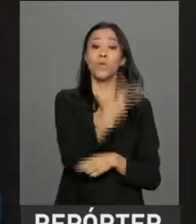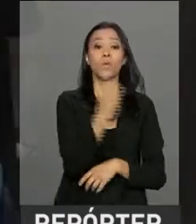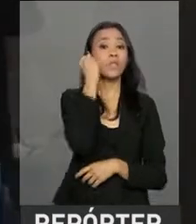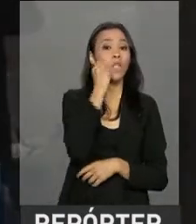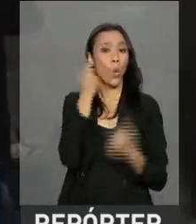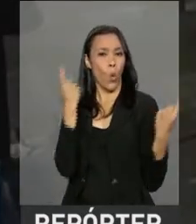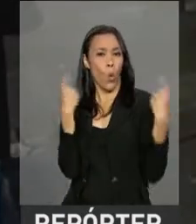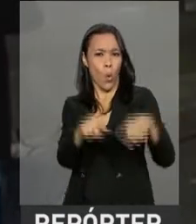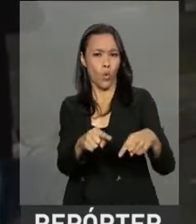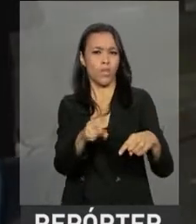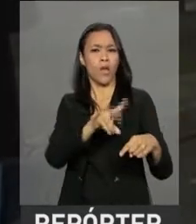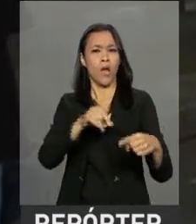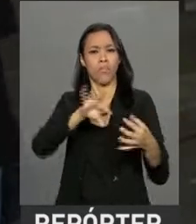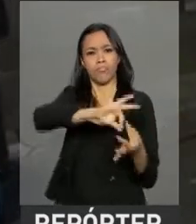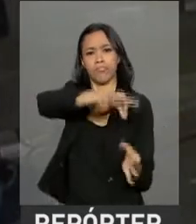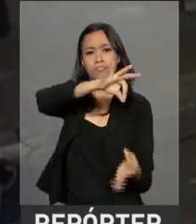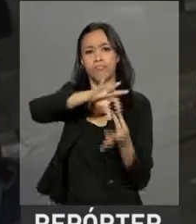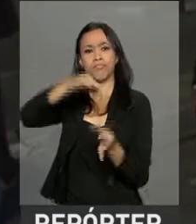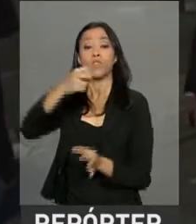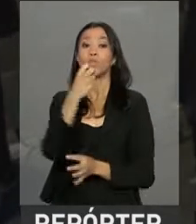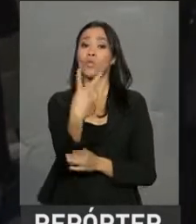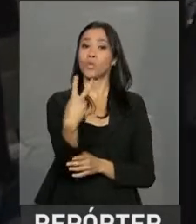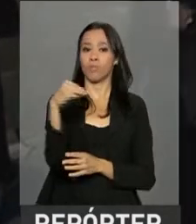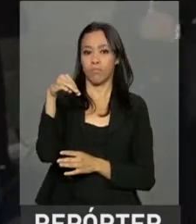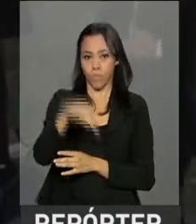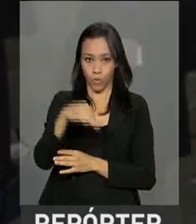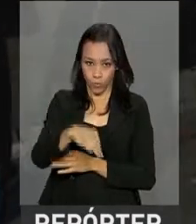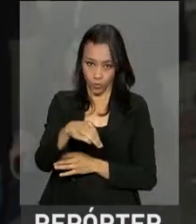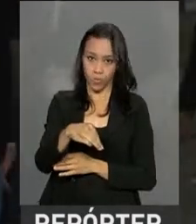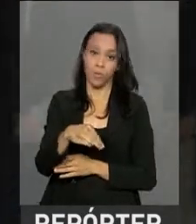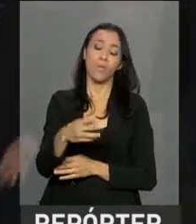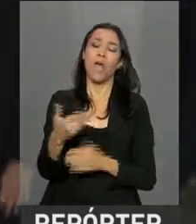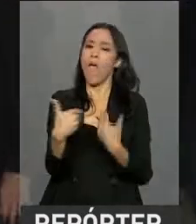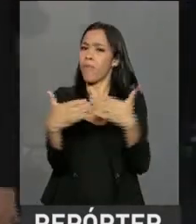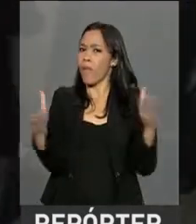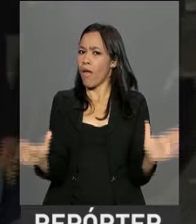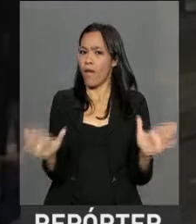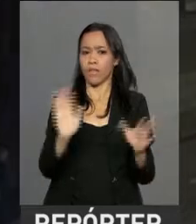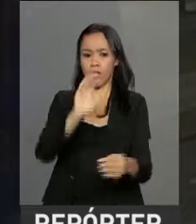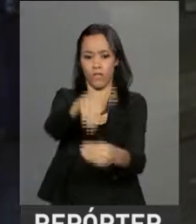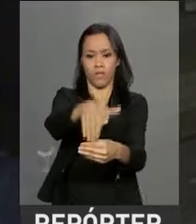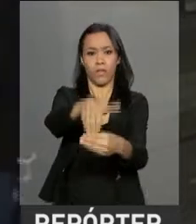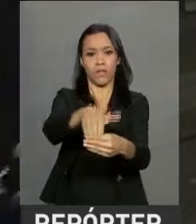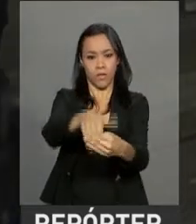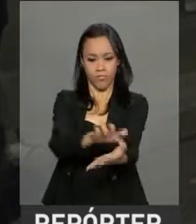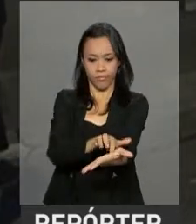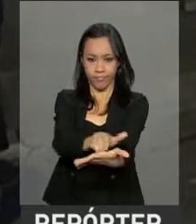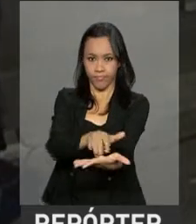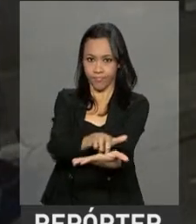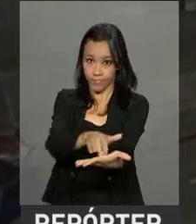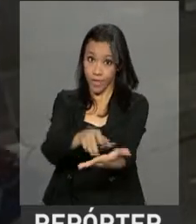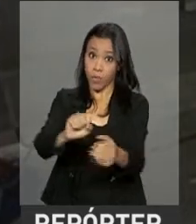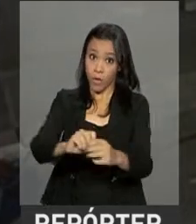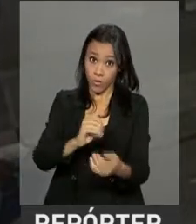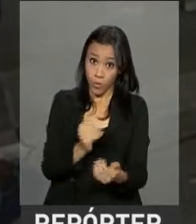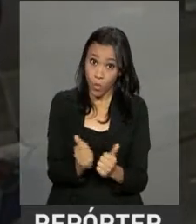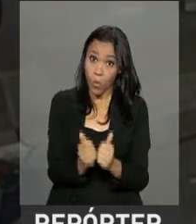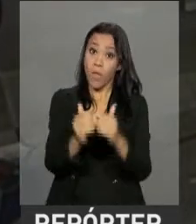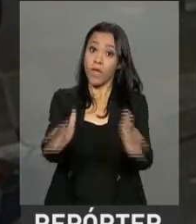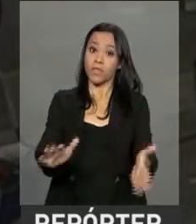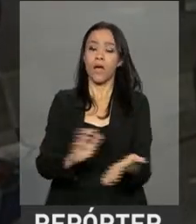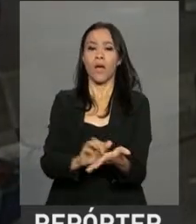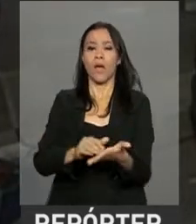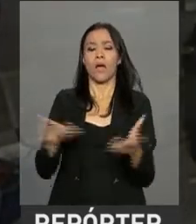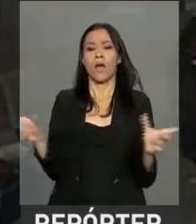poderão falar por até dois minutos cada um a votação é aberta nominal e eletrônica cobra votação o presidente